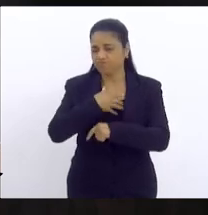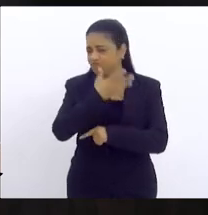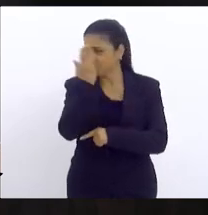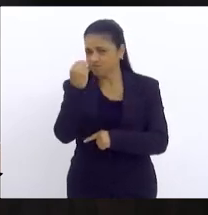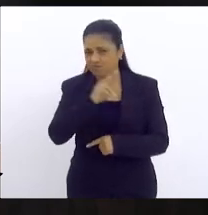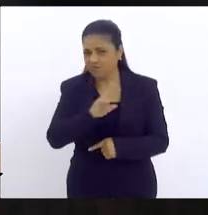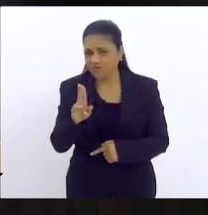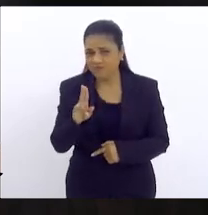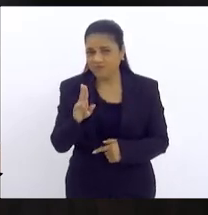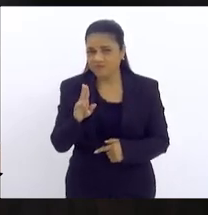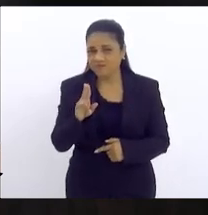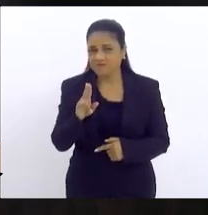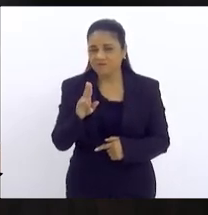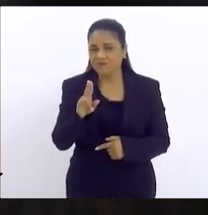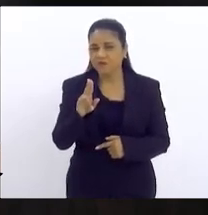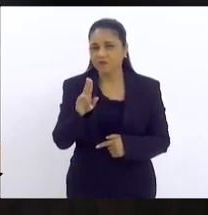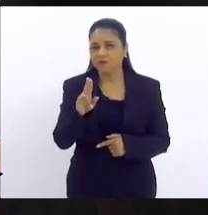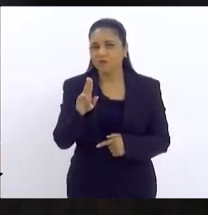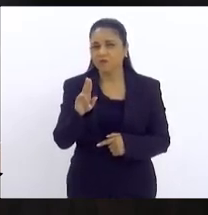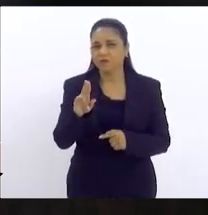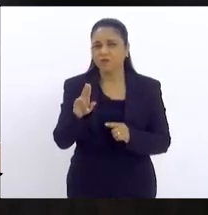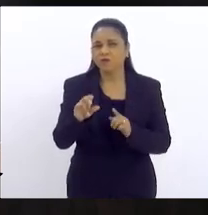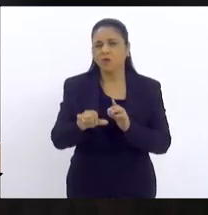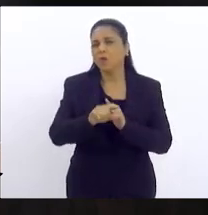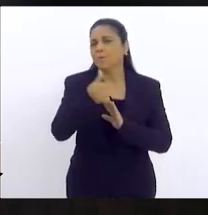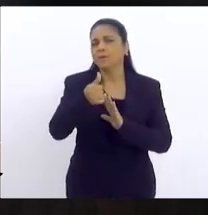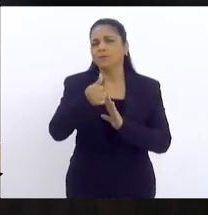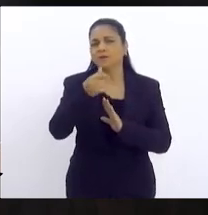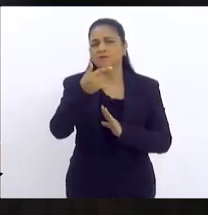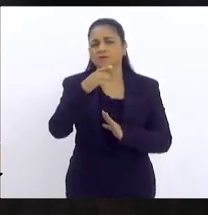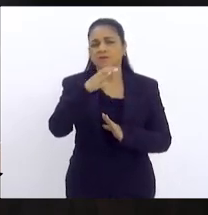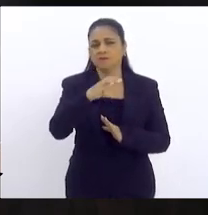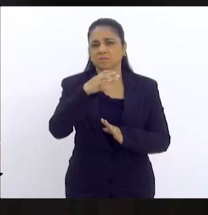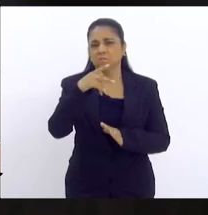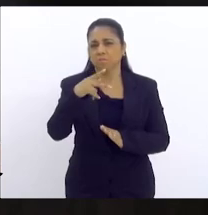não comanda o primeiro como se fosse o primeiro CPA